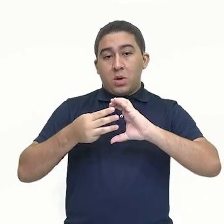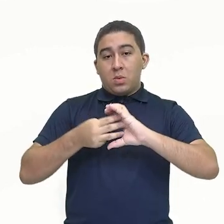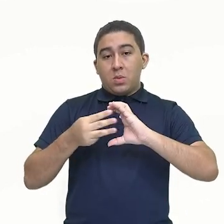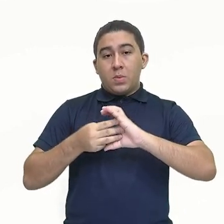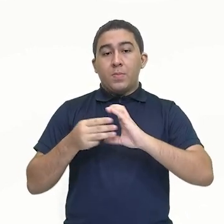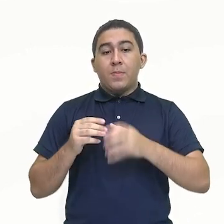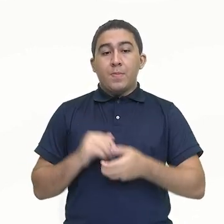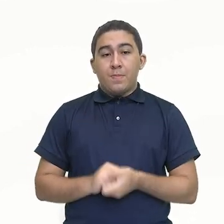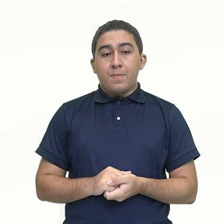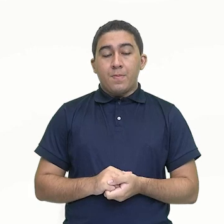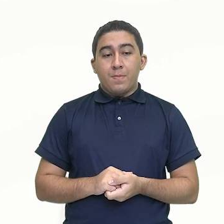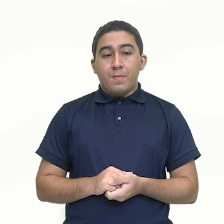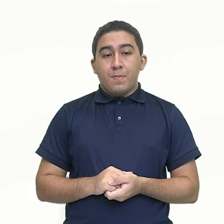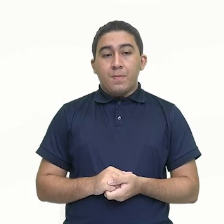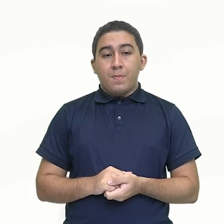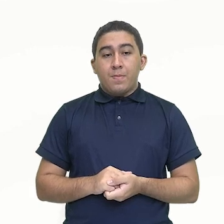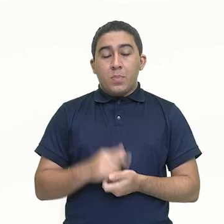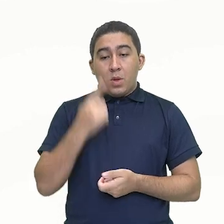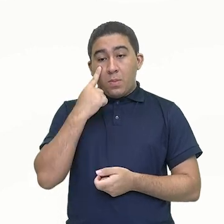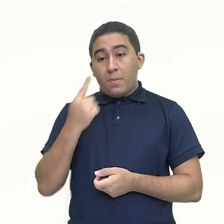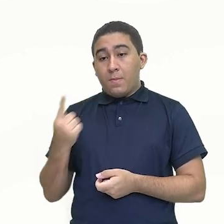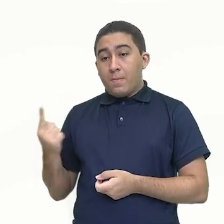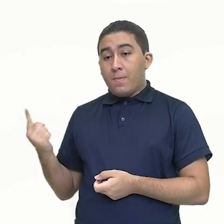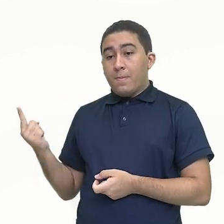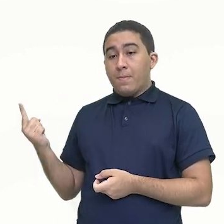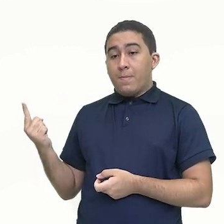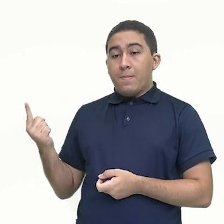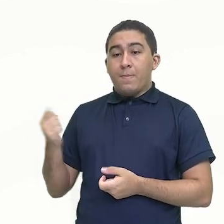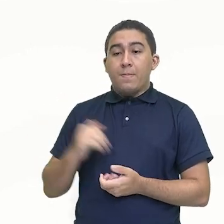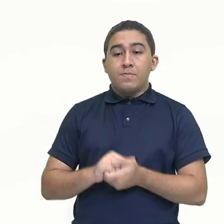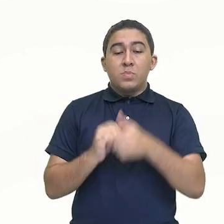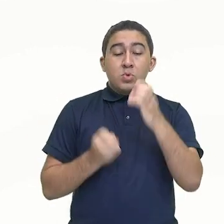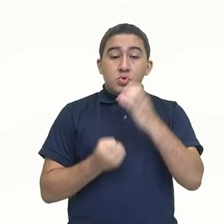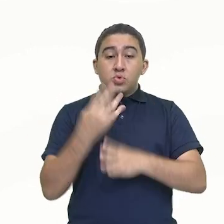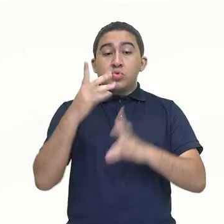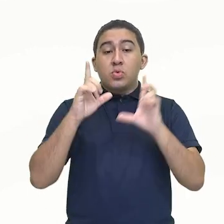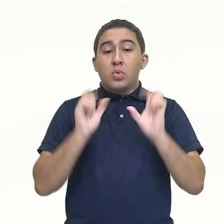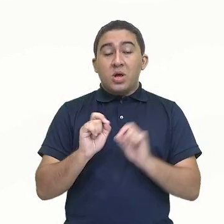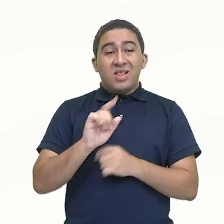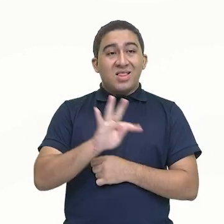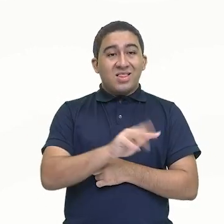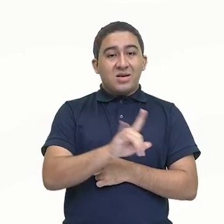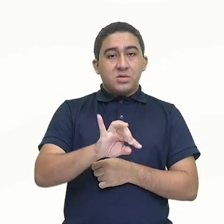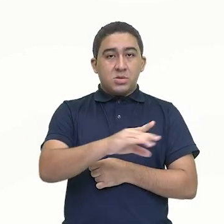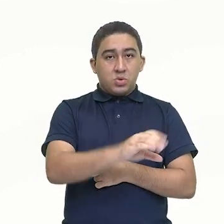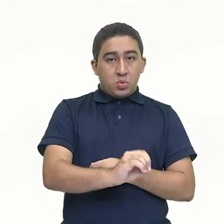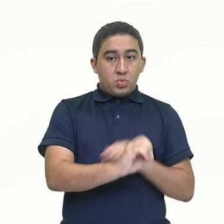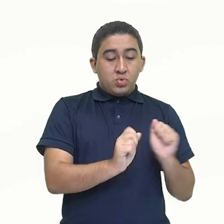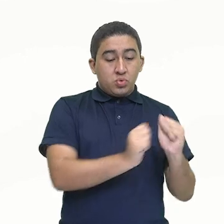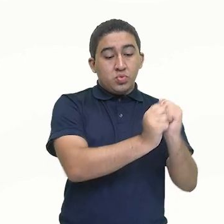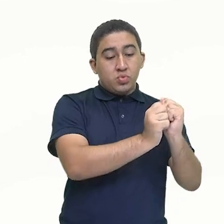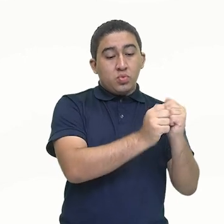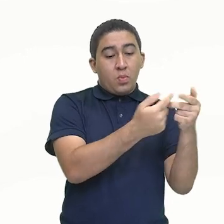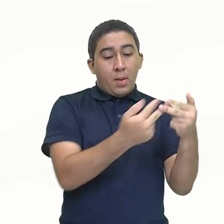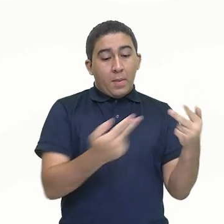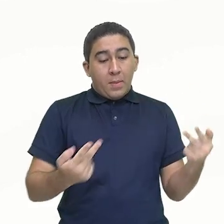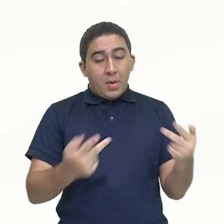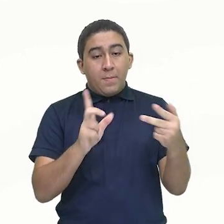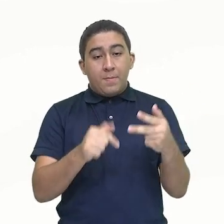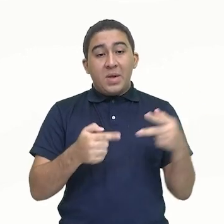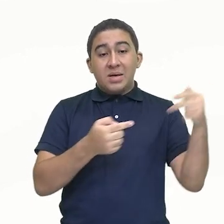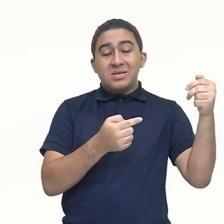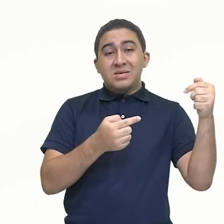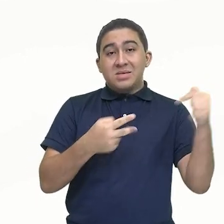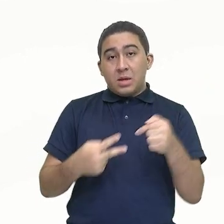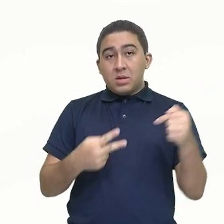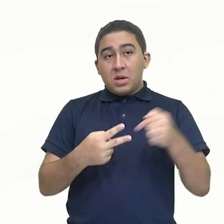células vão formar os tecidos. Então, essa setinha aqui, ó, ela significa